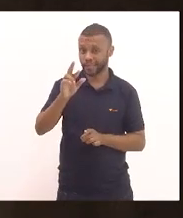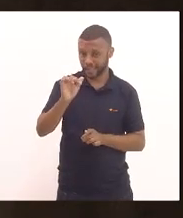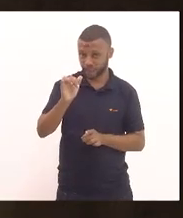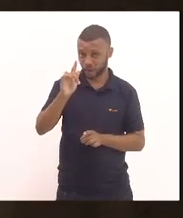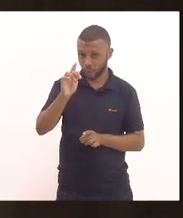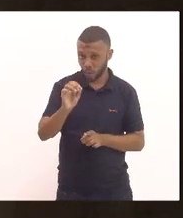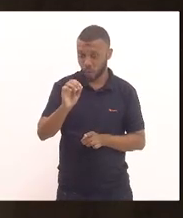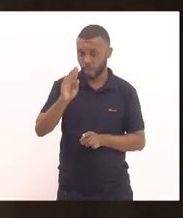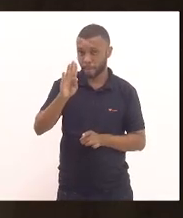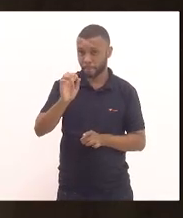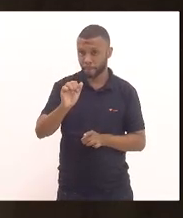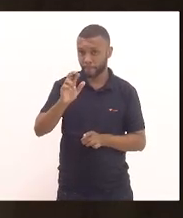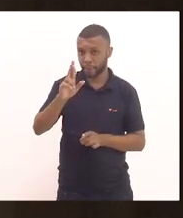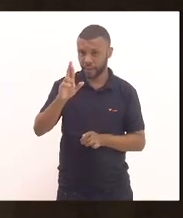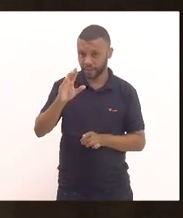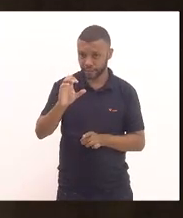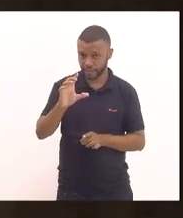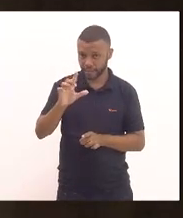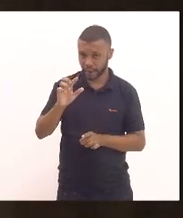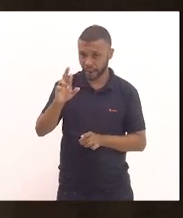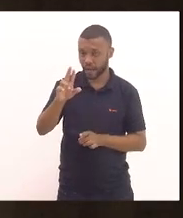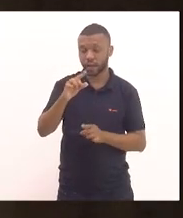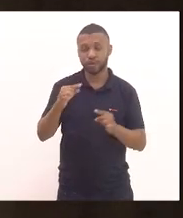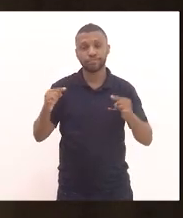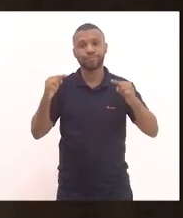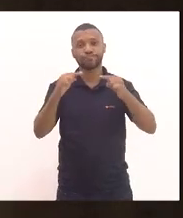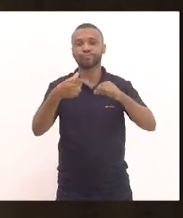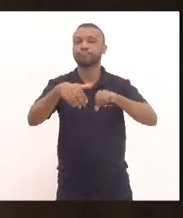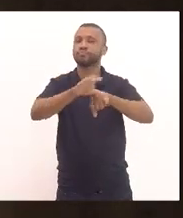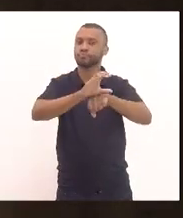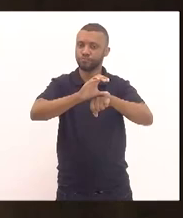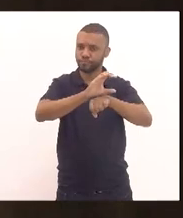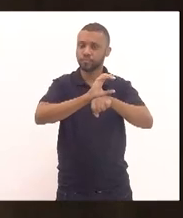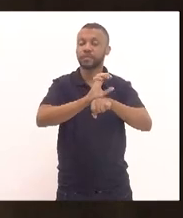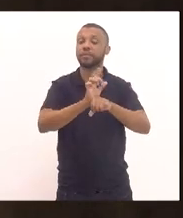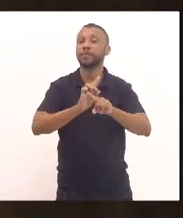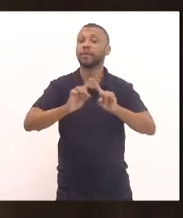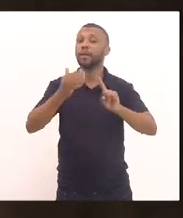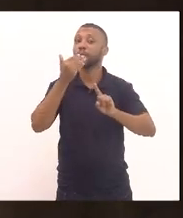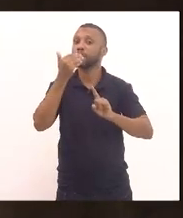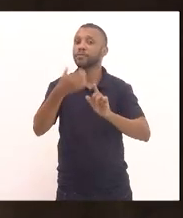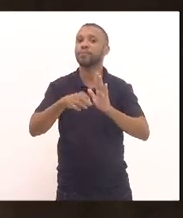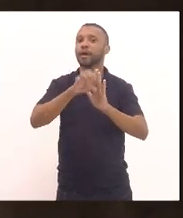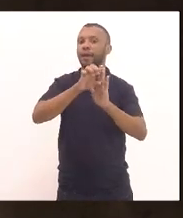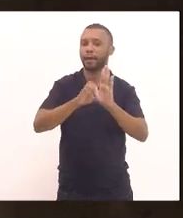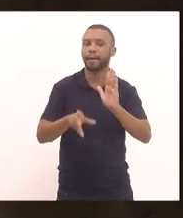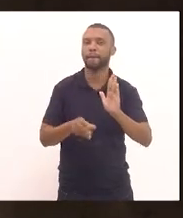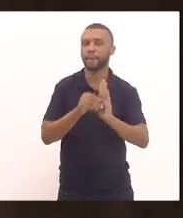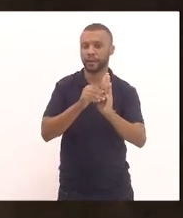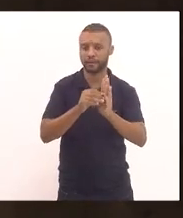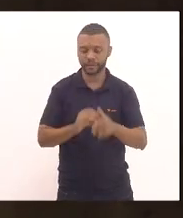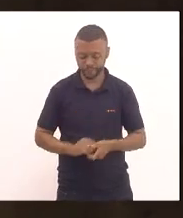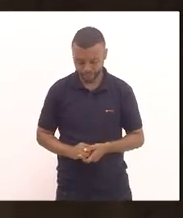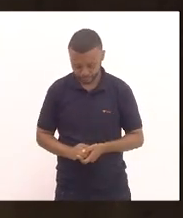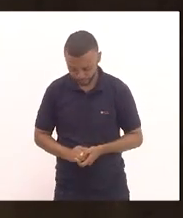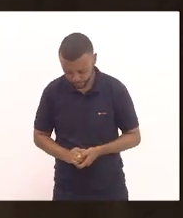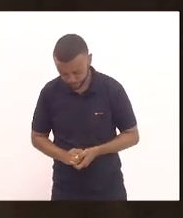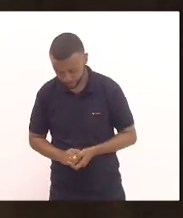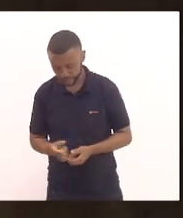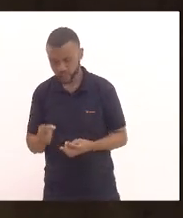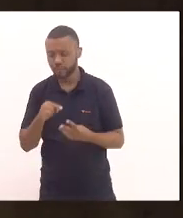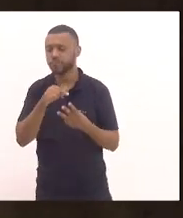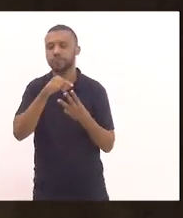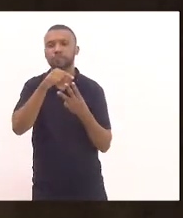Rodrigo Bacelar, pela constitucionalidade com emendas. São 3